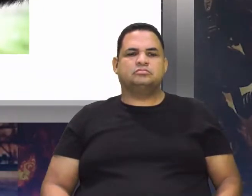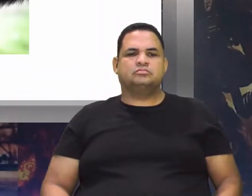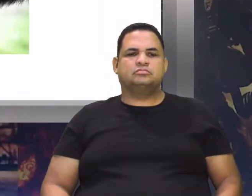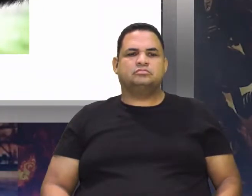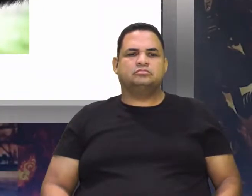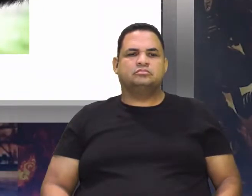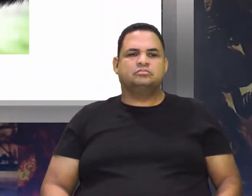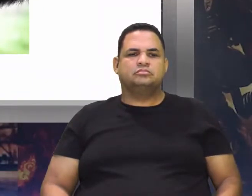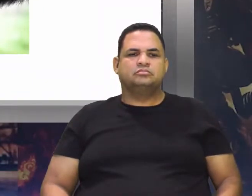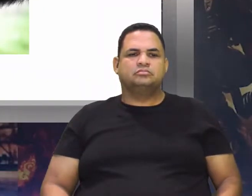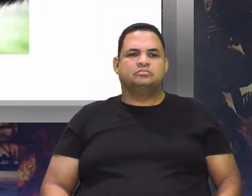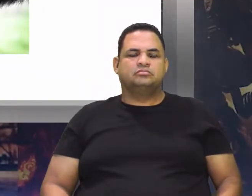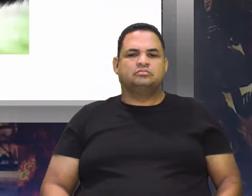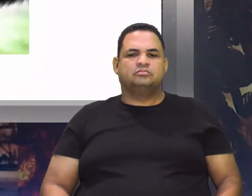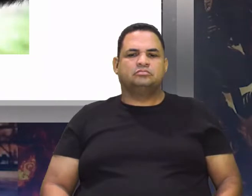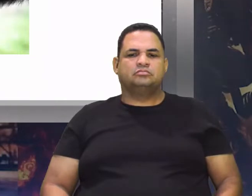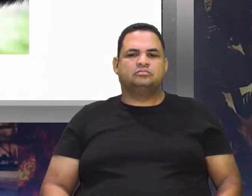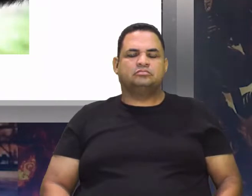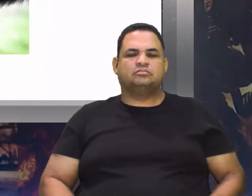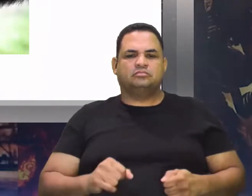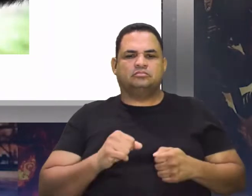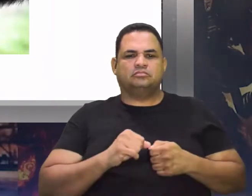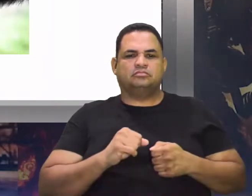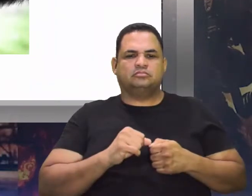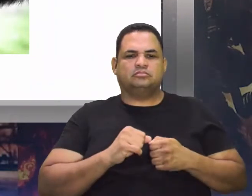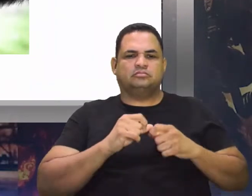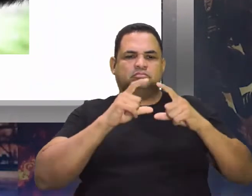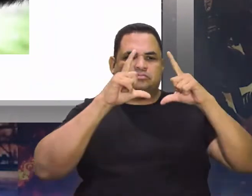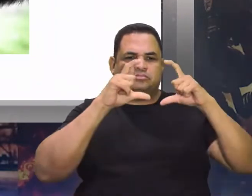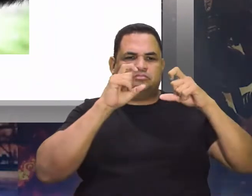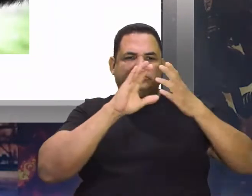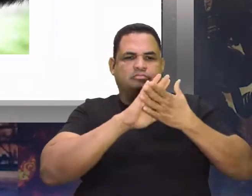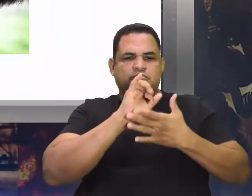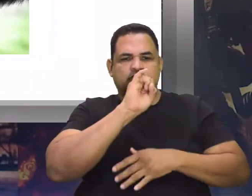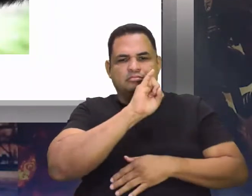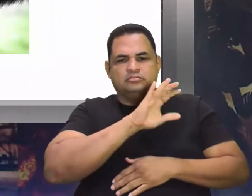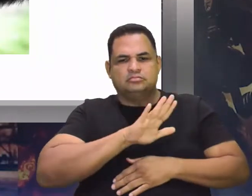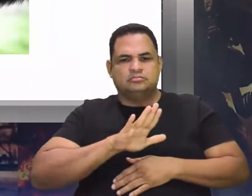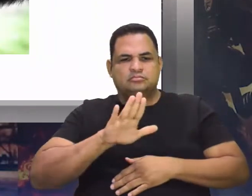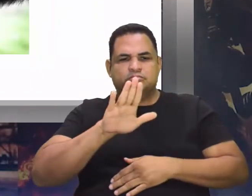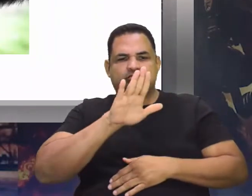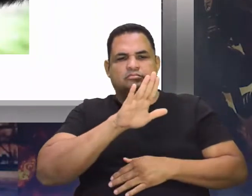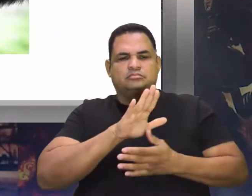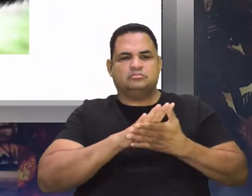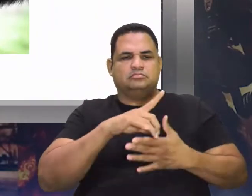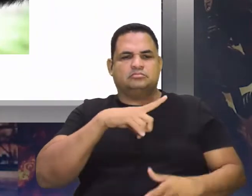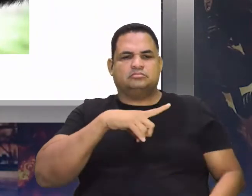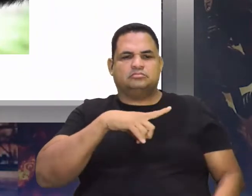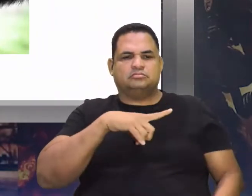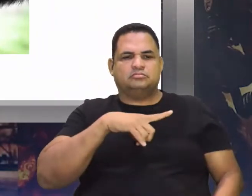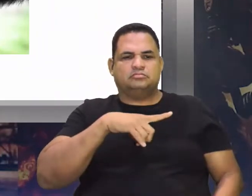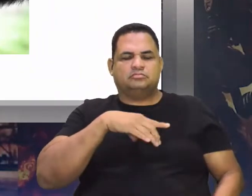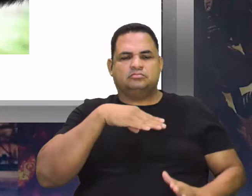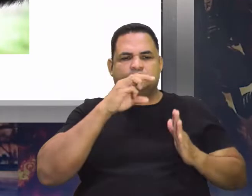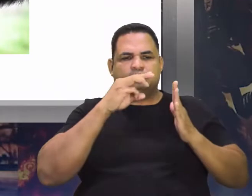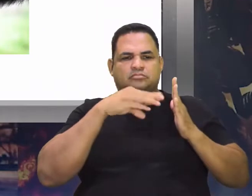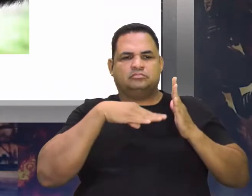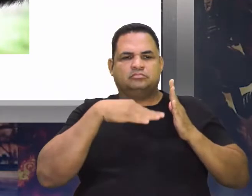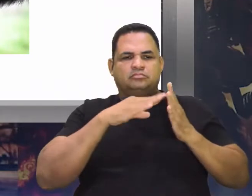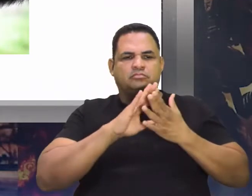Aqui é até feito aqui uma foto ilustrativa, como se fosse, não tem aquela pintura